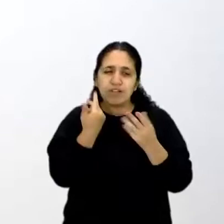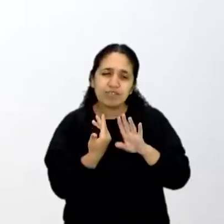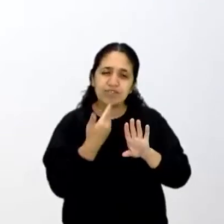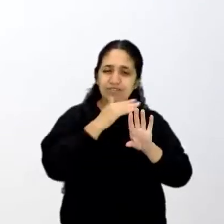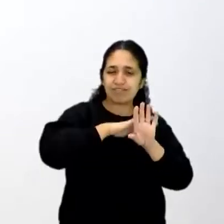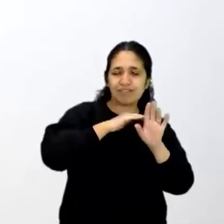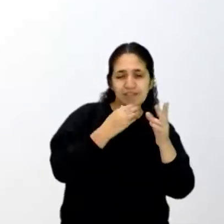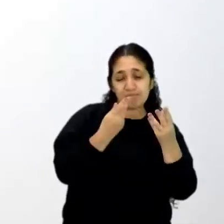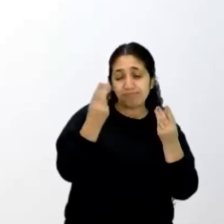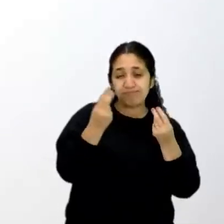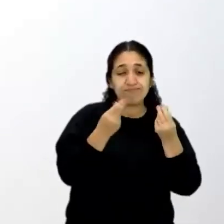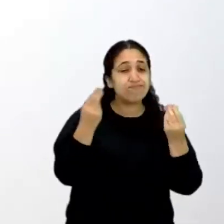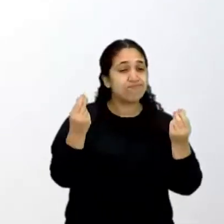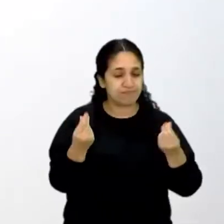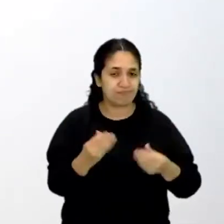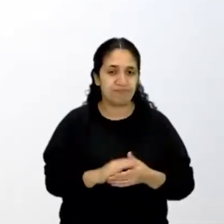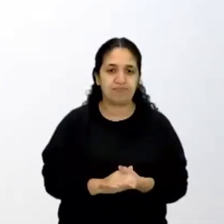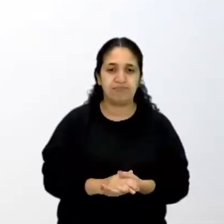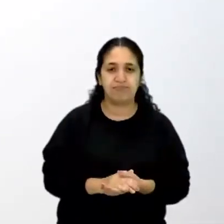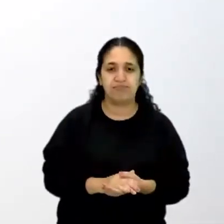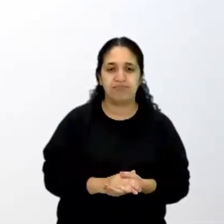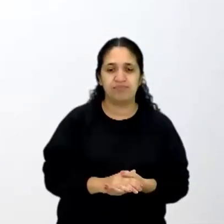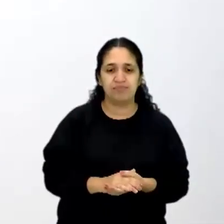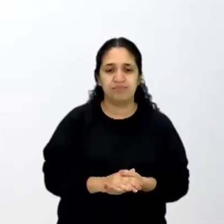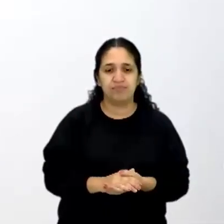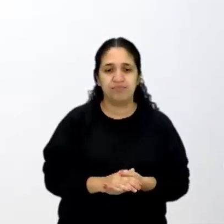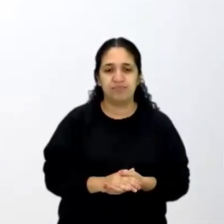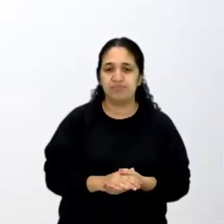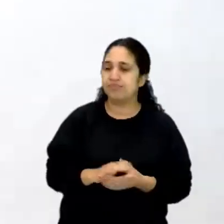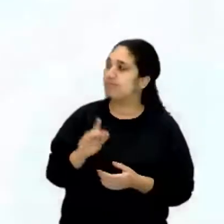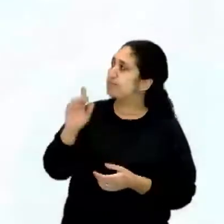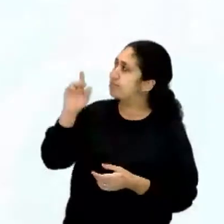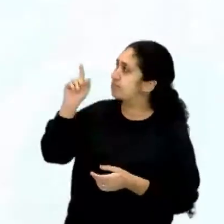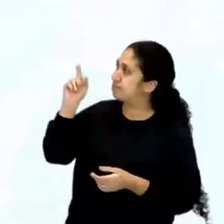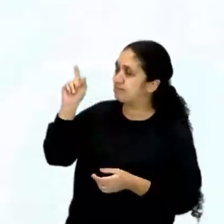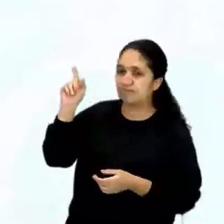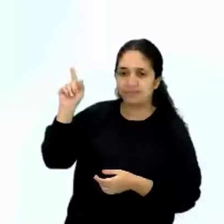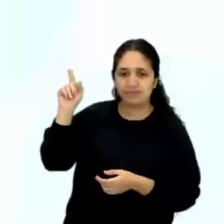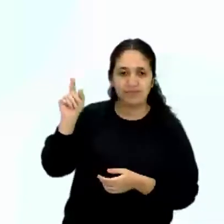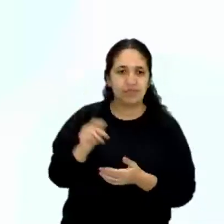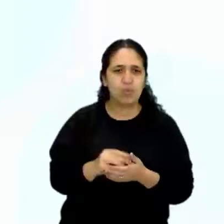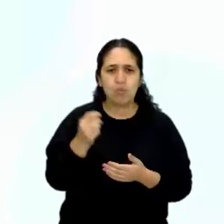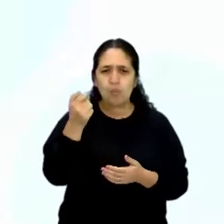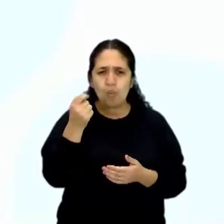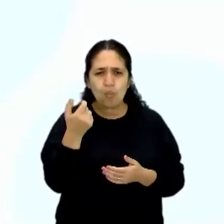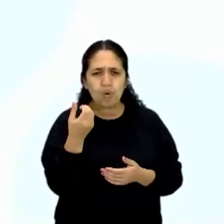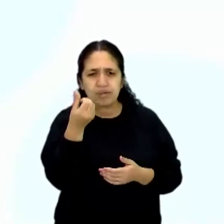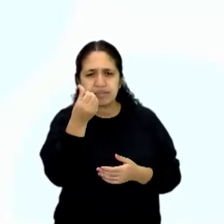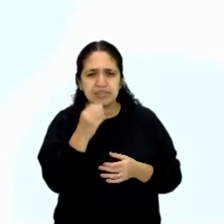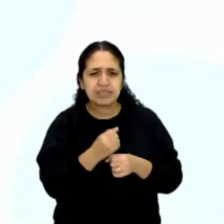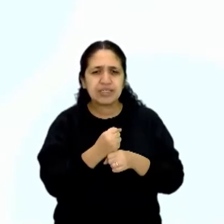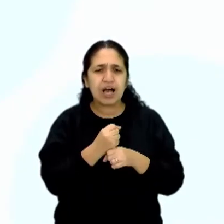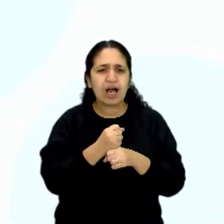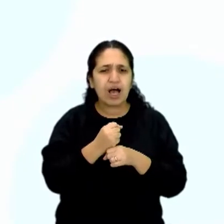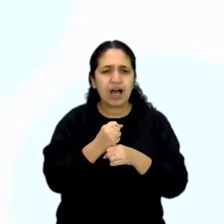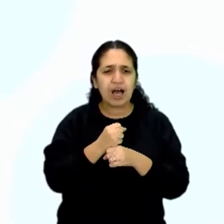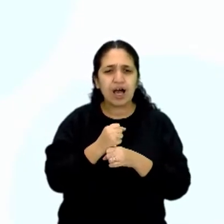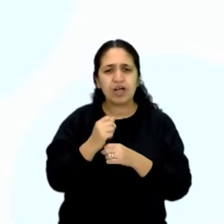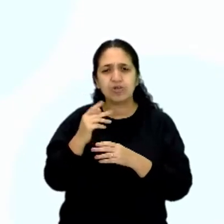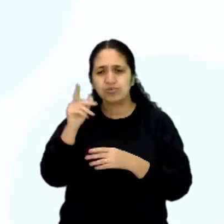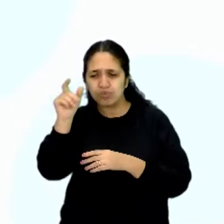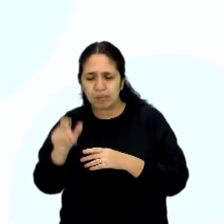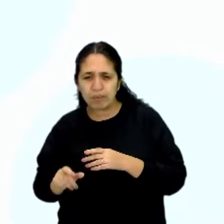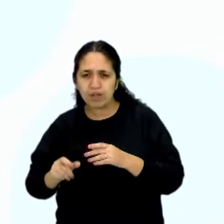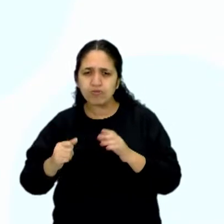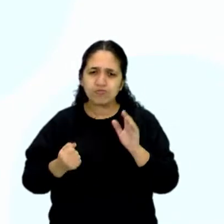nós temos também, tá bom? Então, vamos lá. Há quase 60 anos, o ser humano viajou para o espaço